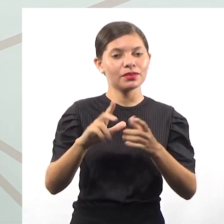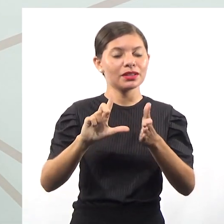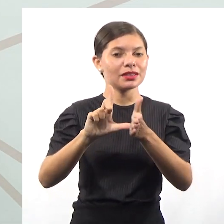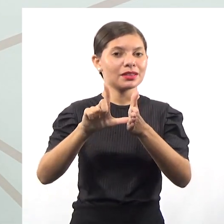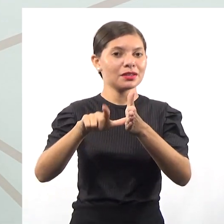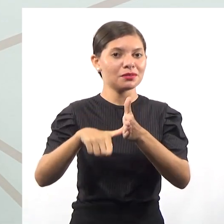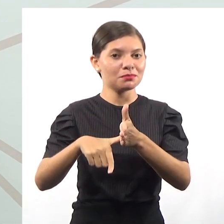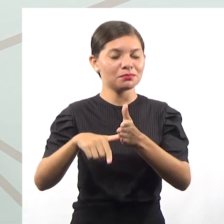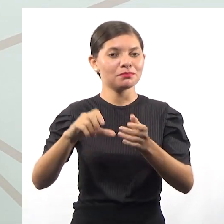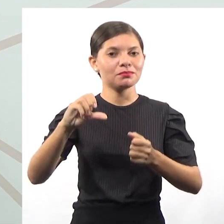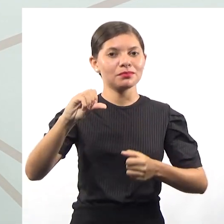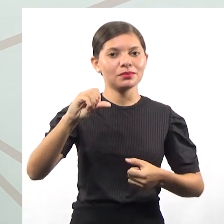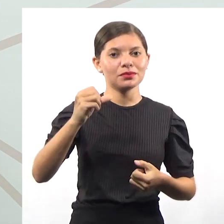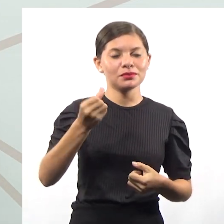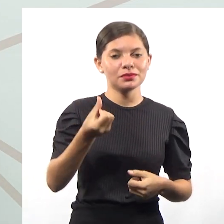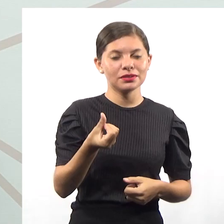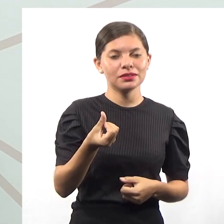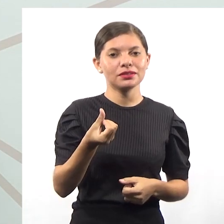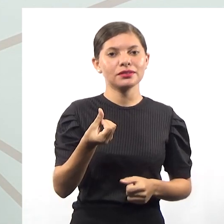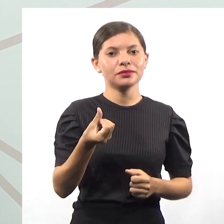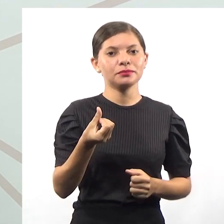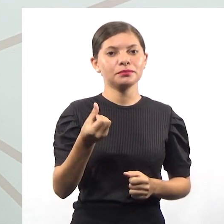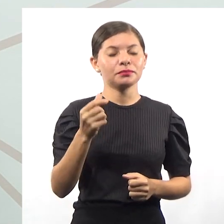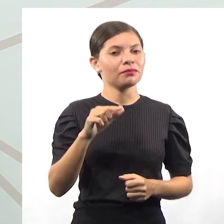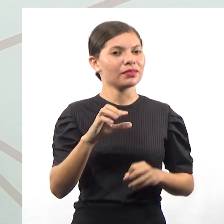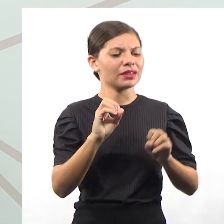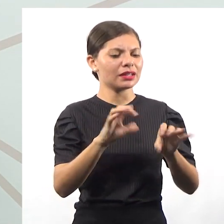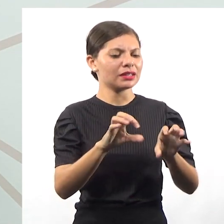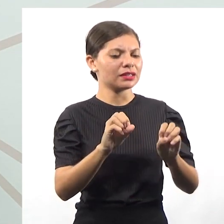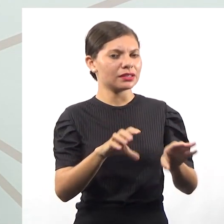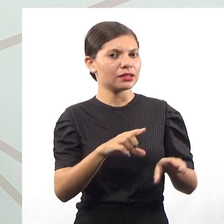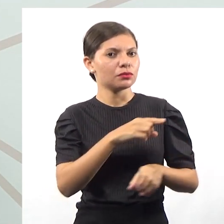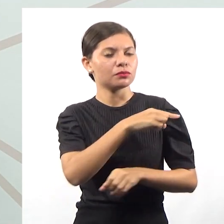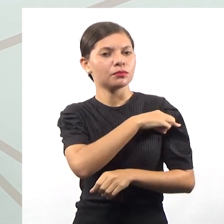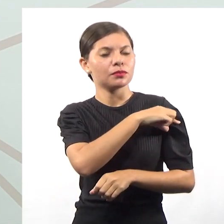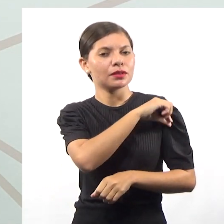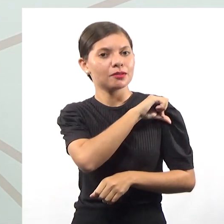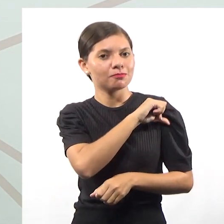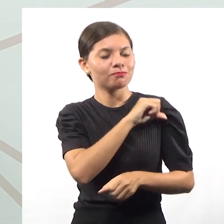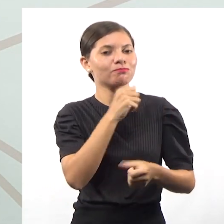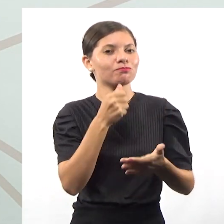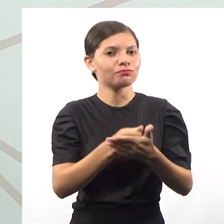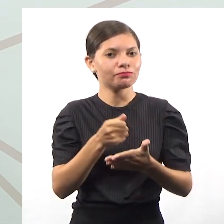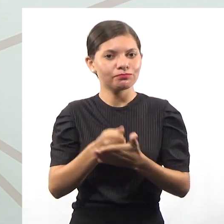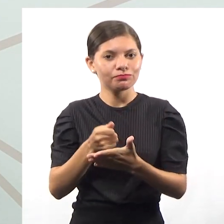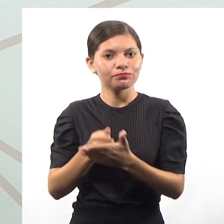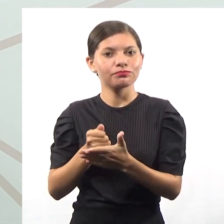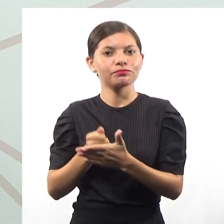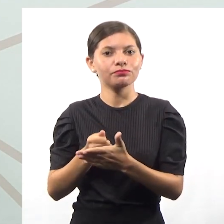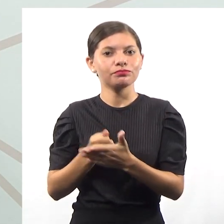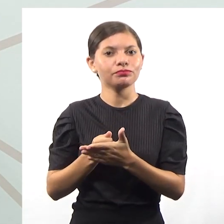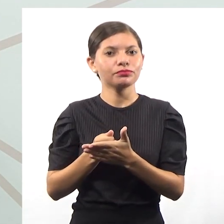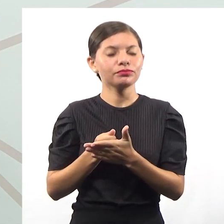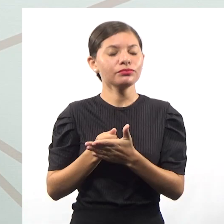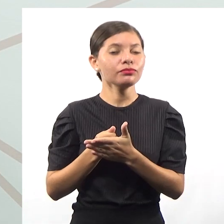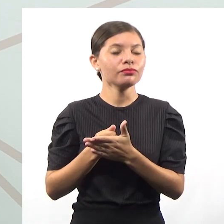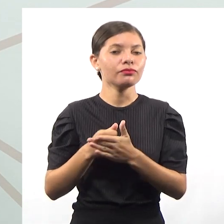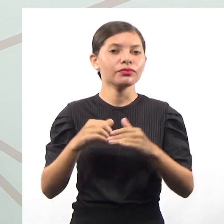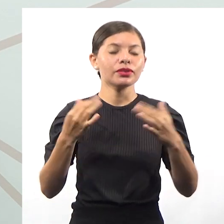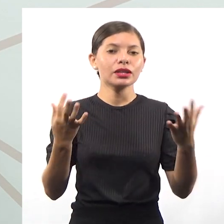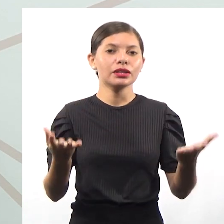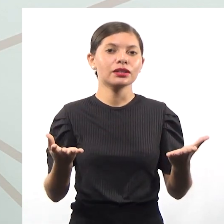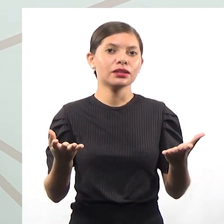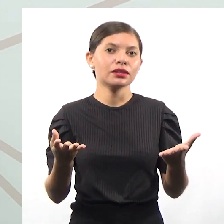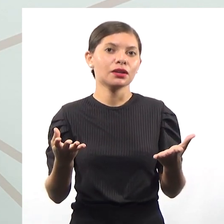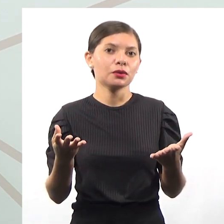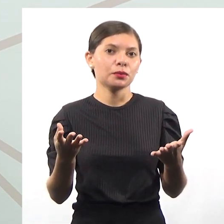aconteceu pós-96. Esse ensino fundamental, ele é obrigatório, ou seja, é